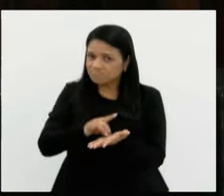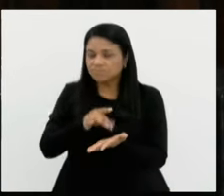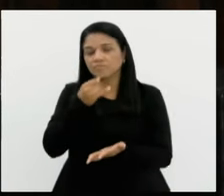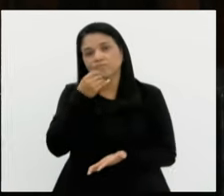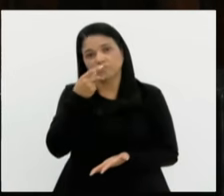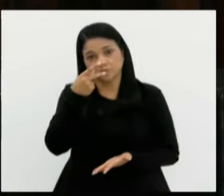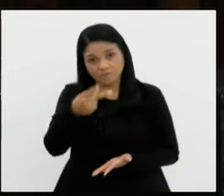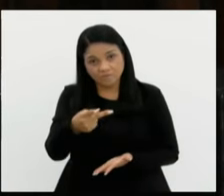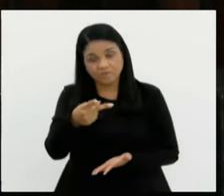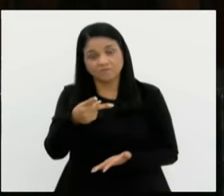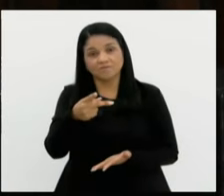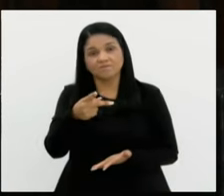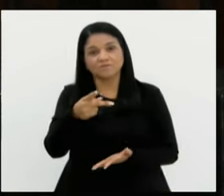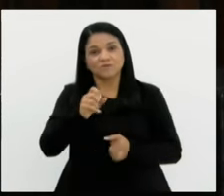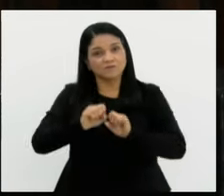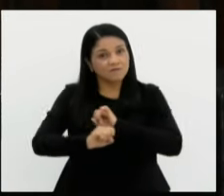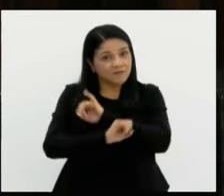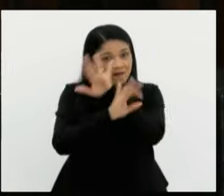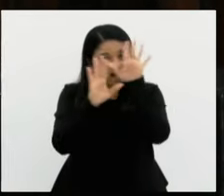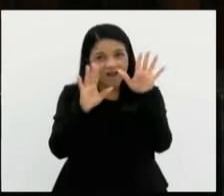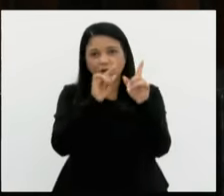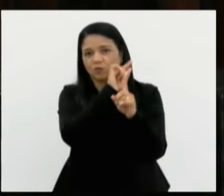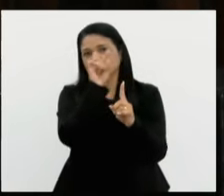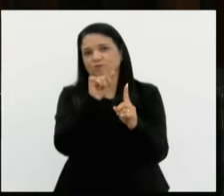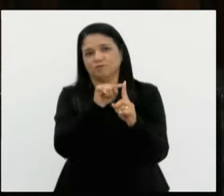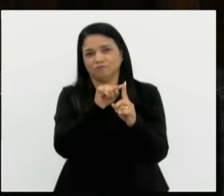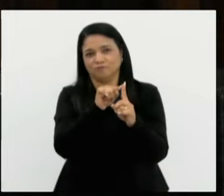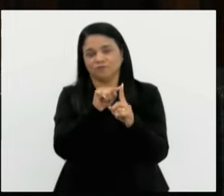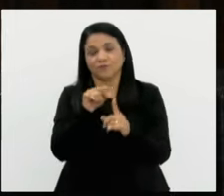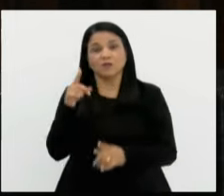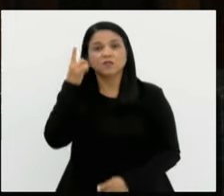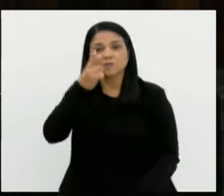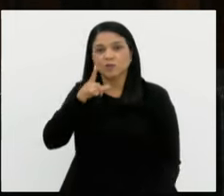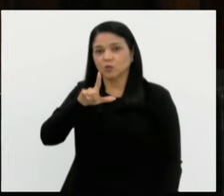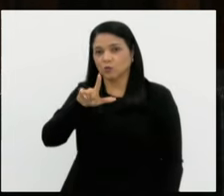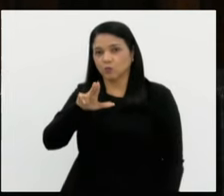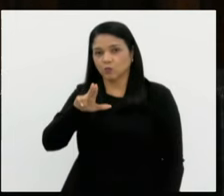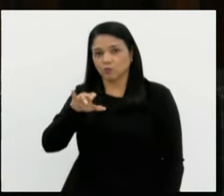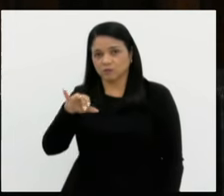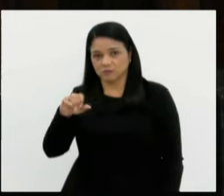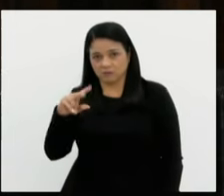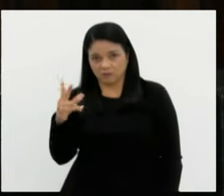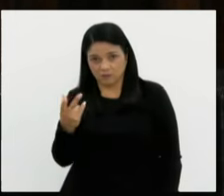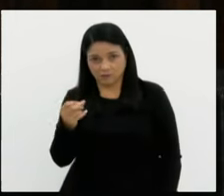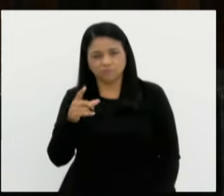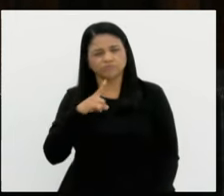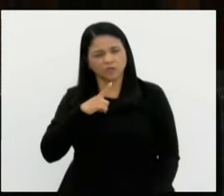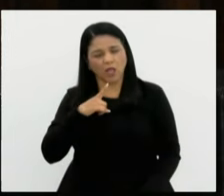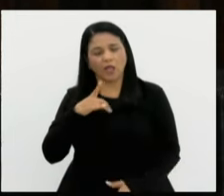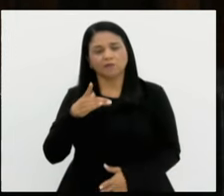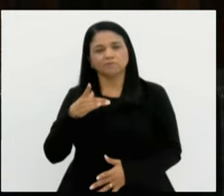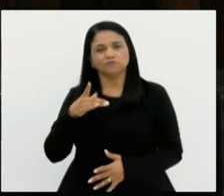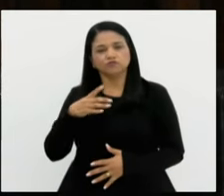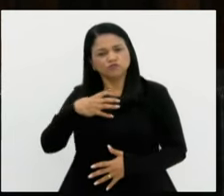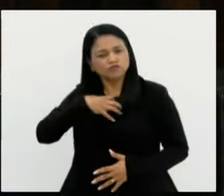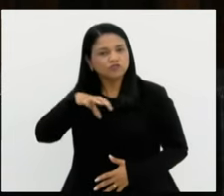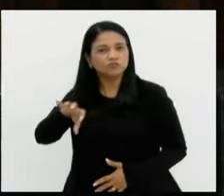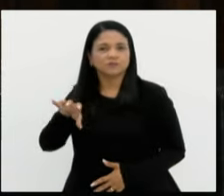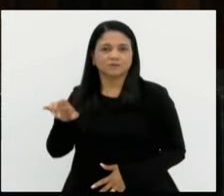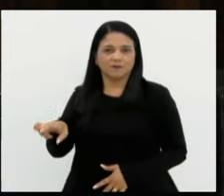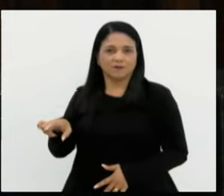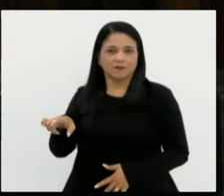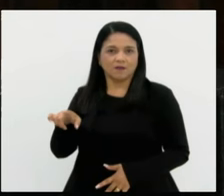objetivos. A deputada Lucinha tem o jeito dela, que muitas vezes, e eu tenho aqui a coragem de falar, não é